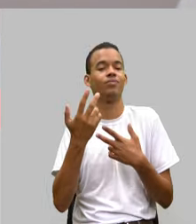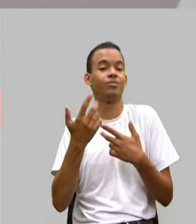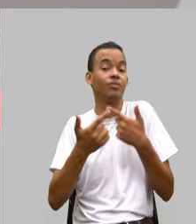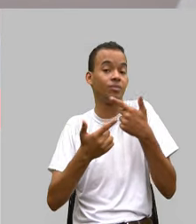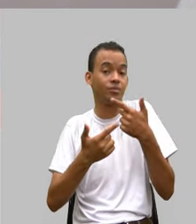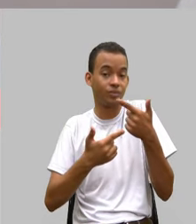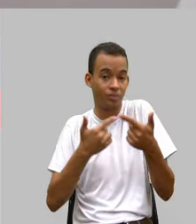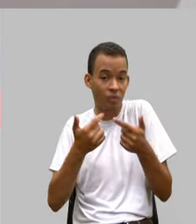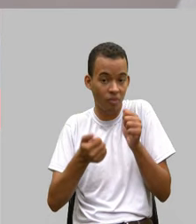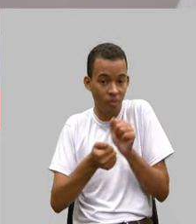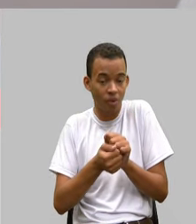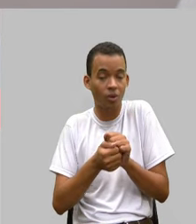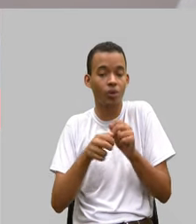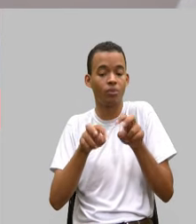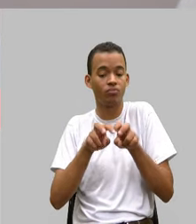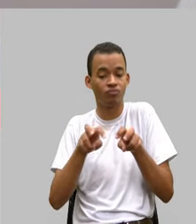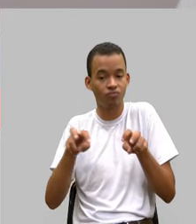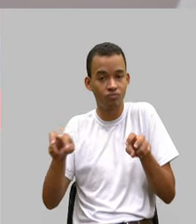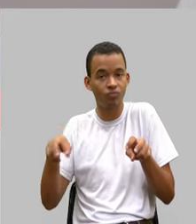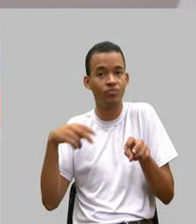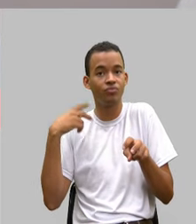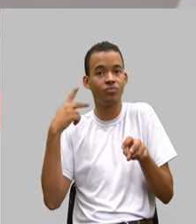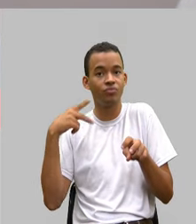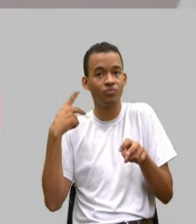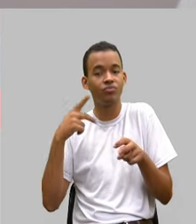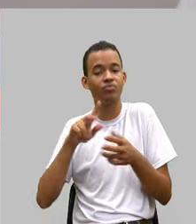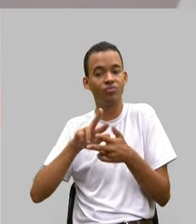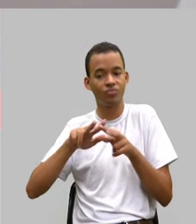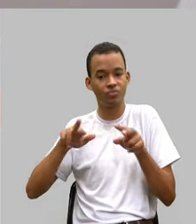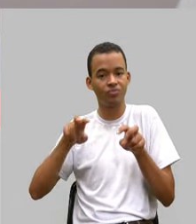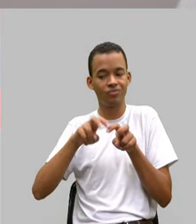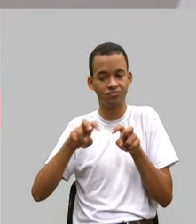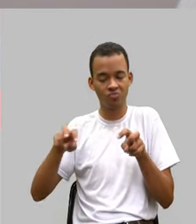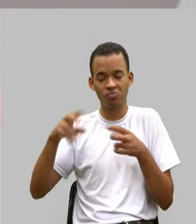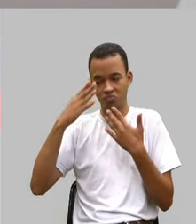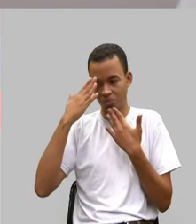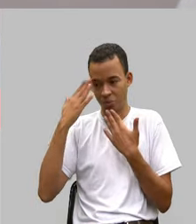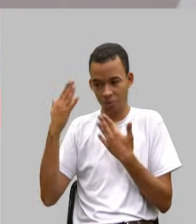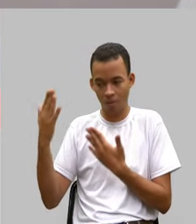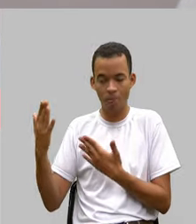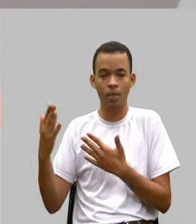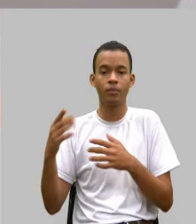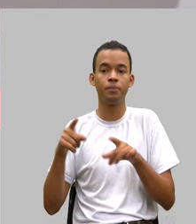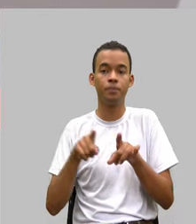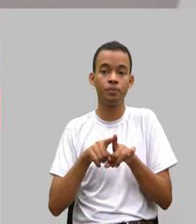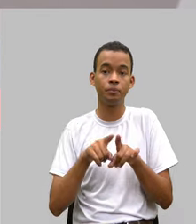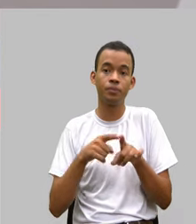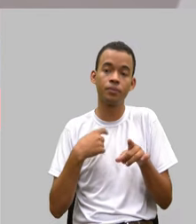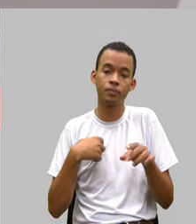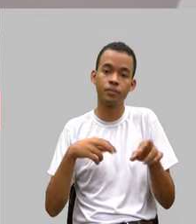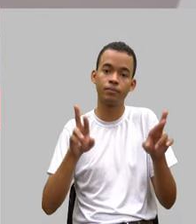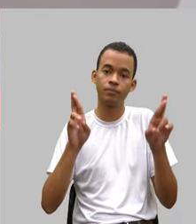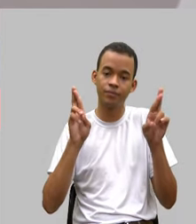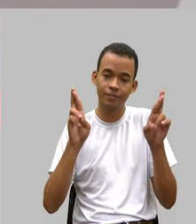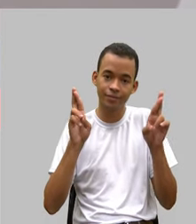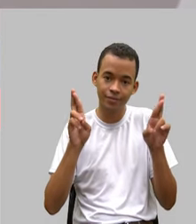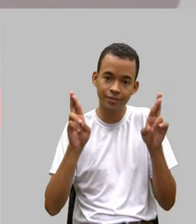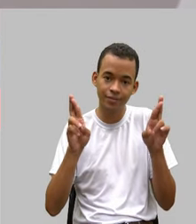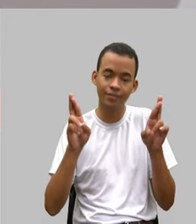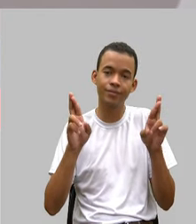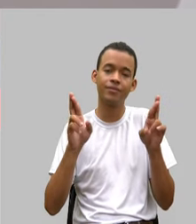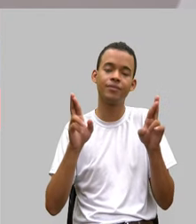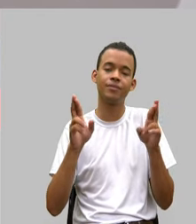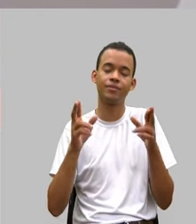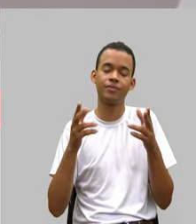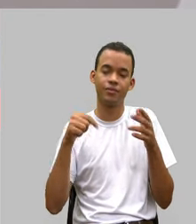parlamentares os expositores debatedores com todos vocês aqui e espero né que esse debate conforme as pessoas